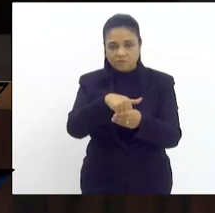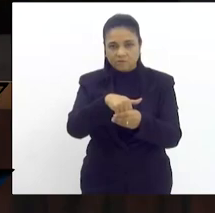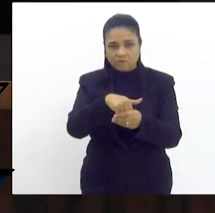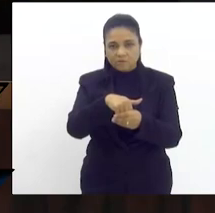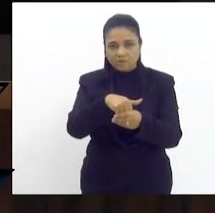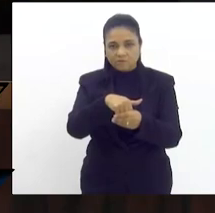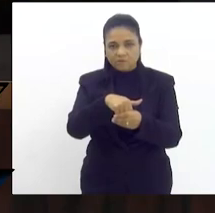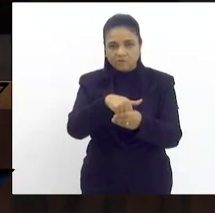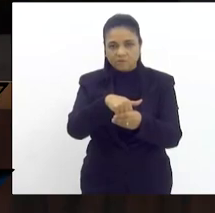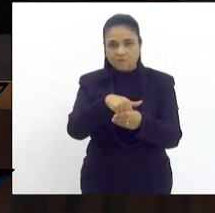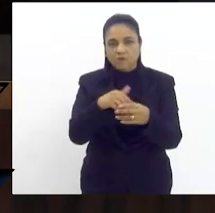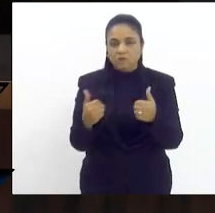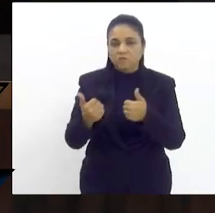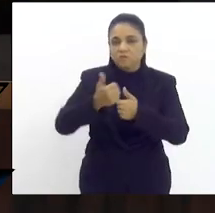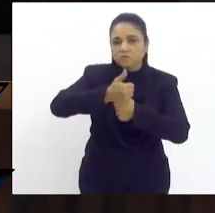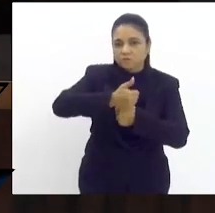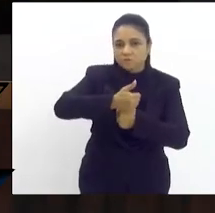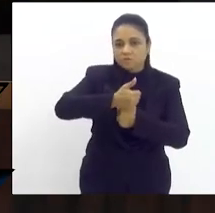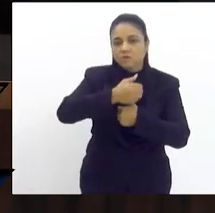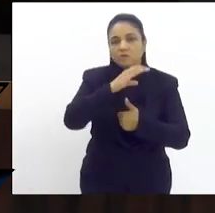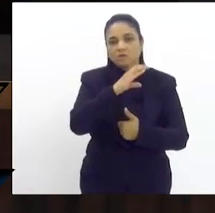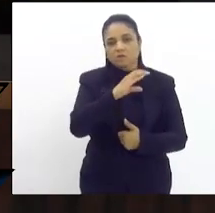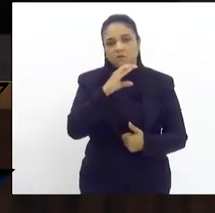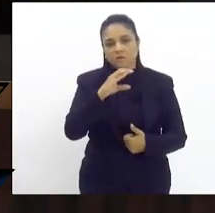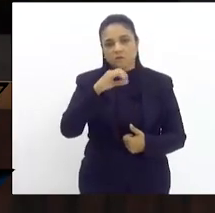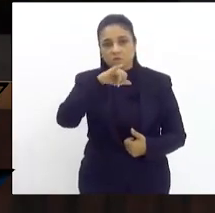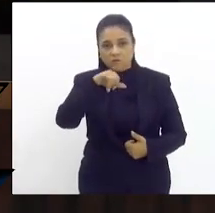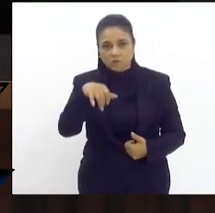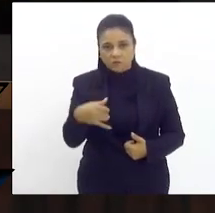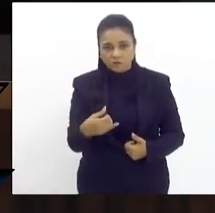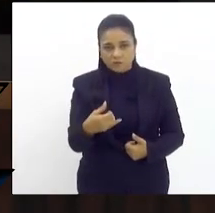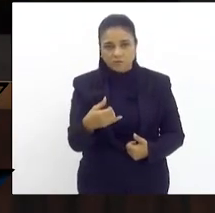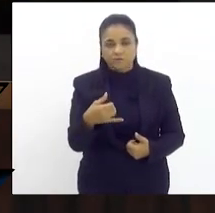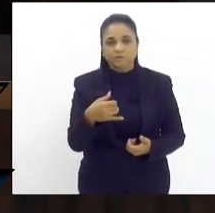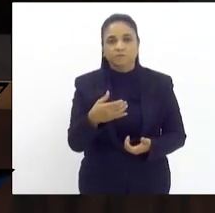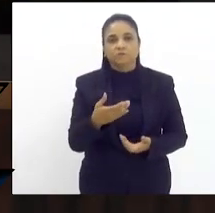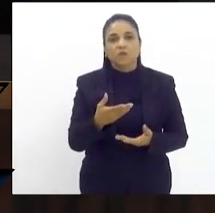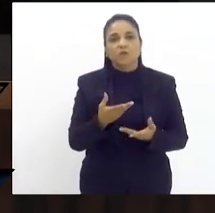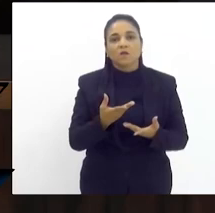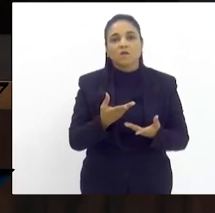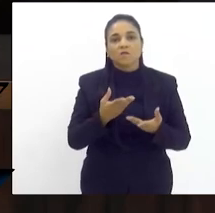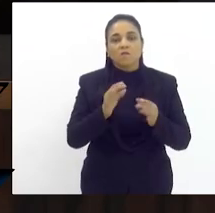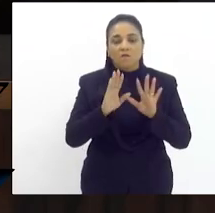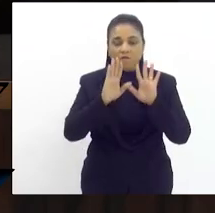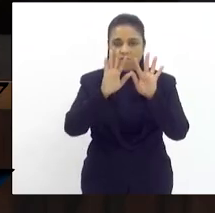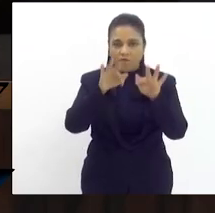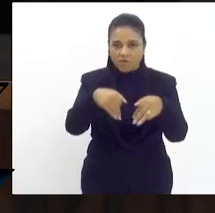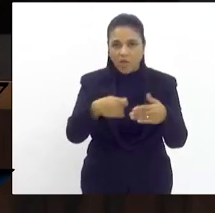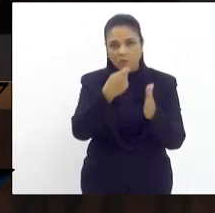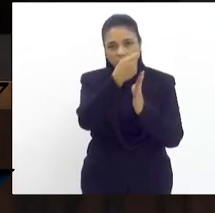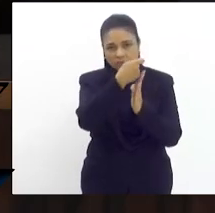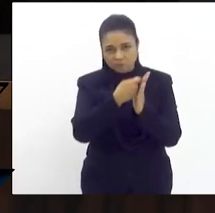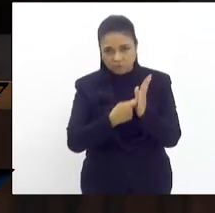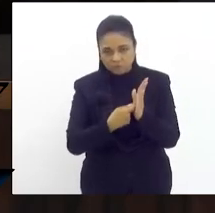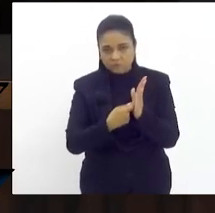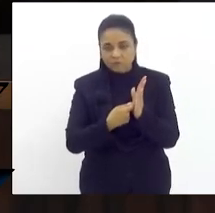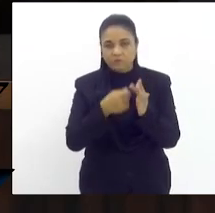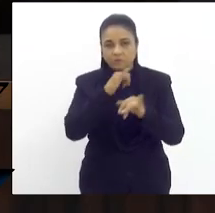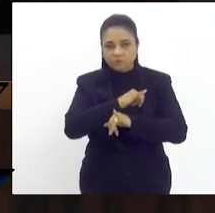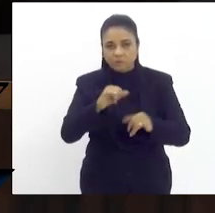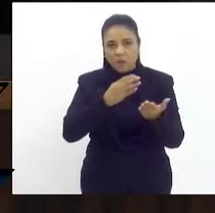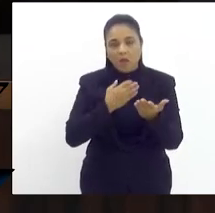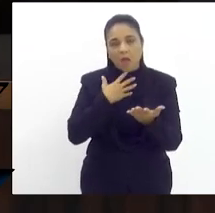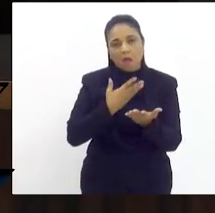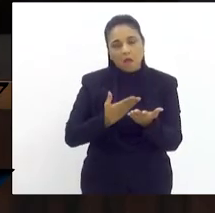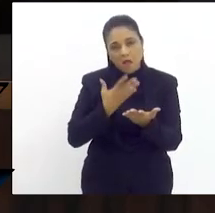em votação substitutiva da ccj conforme conforme Afinal de redação os senhores